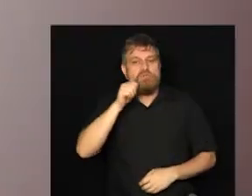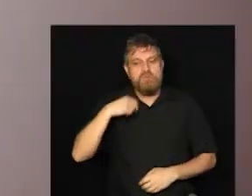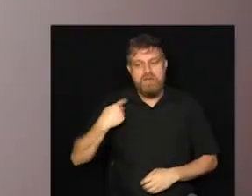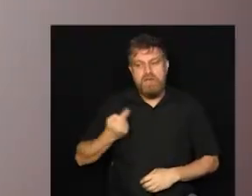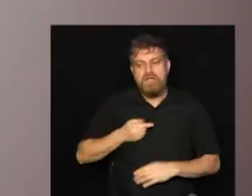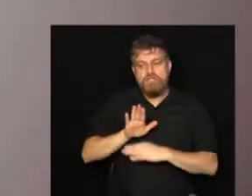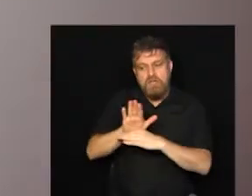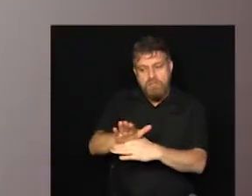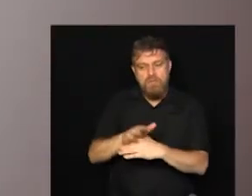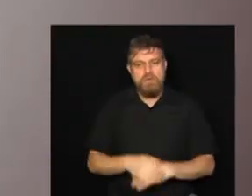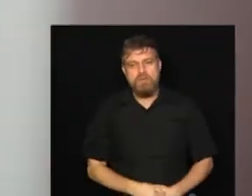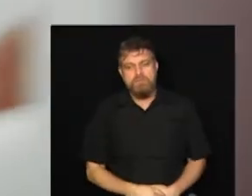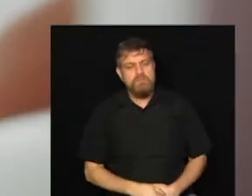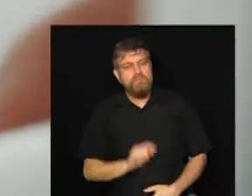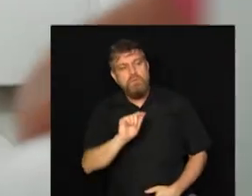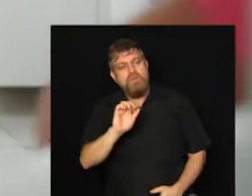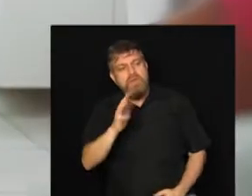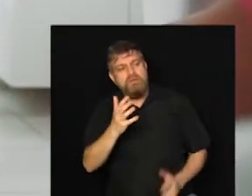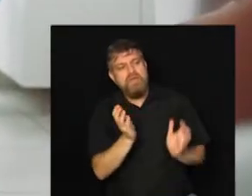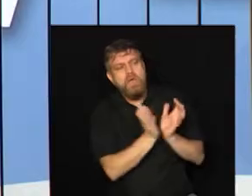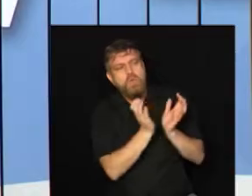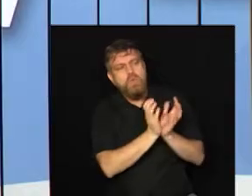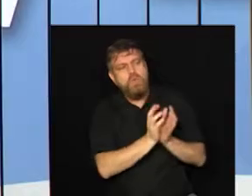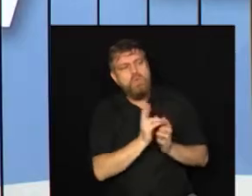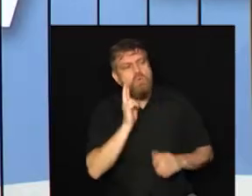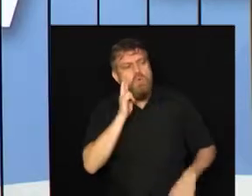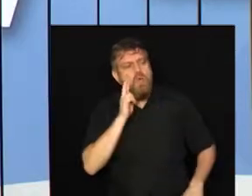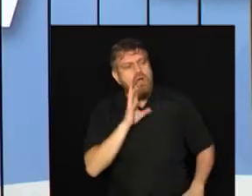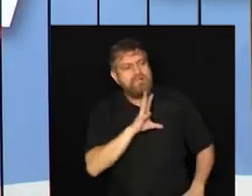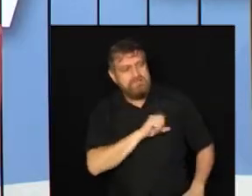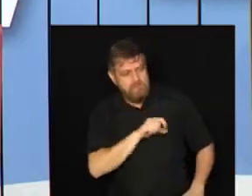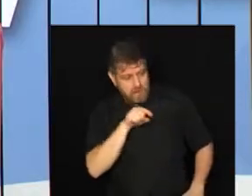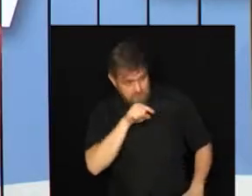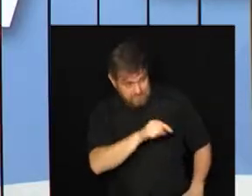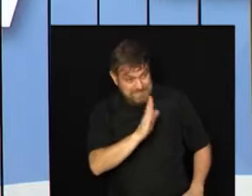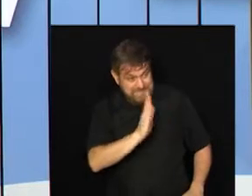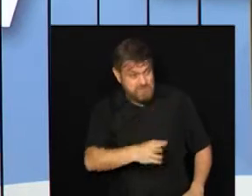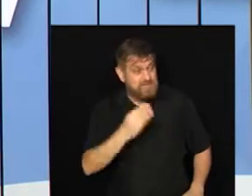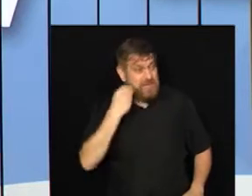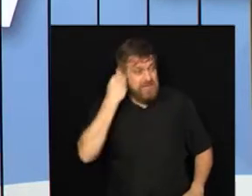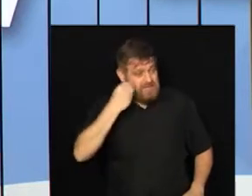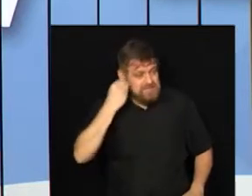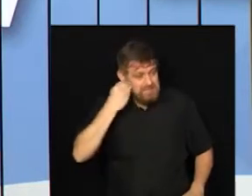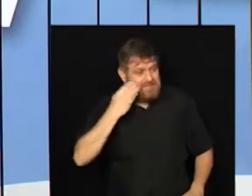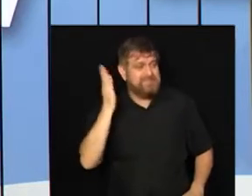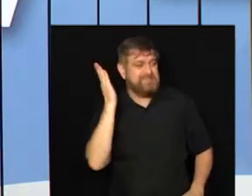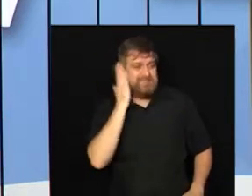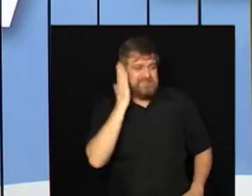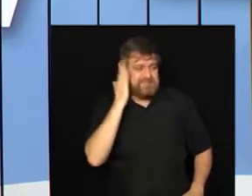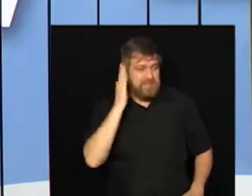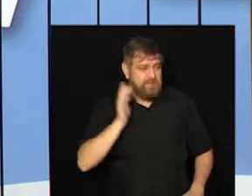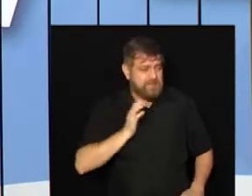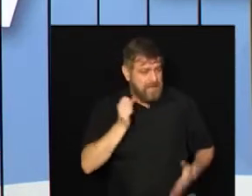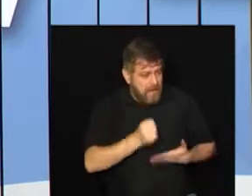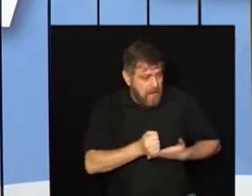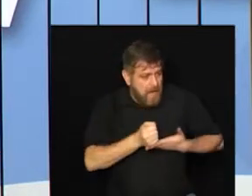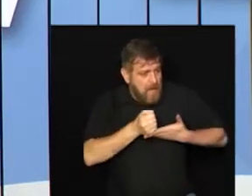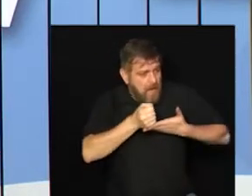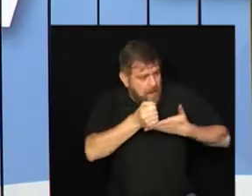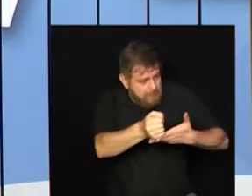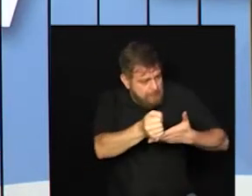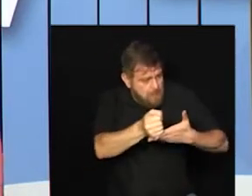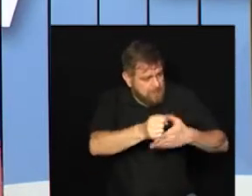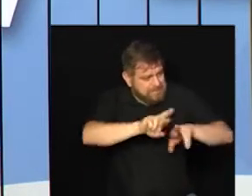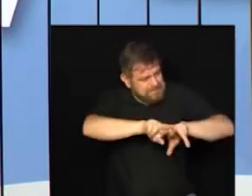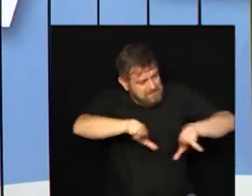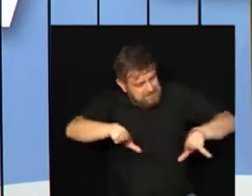apoio, de ajuda que elas recebem aí no grupo? Você falou que você passou por essa experiência e você sabe que certos apoios, né,